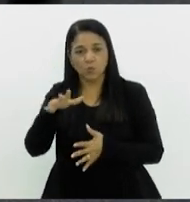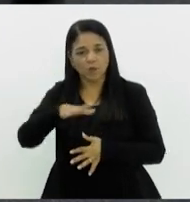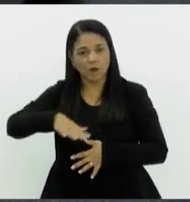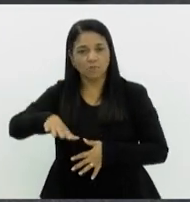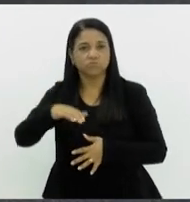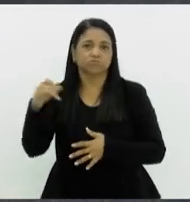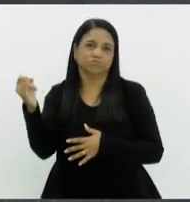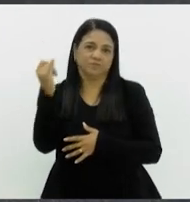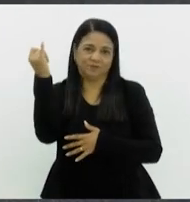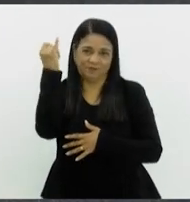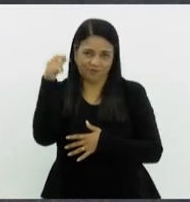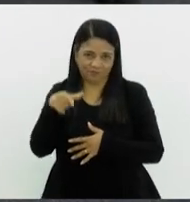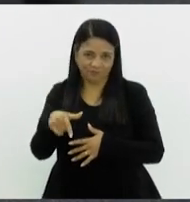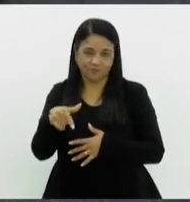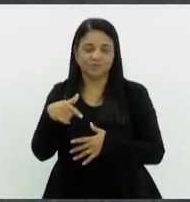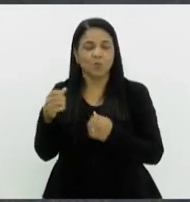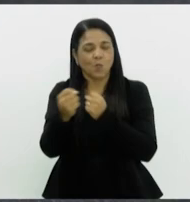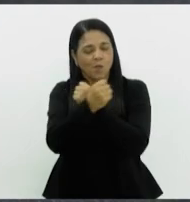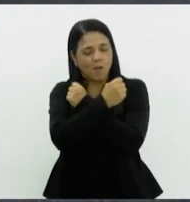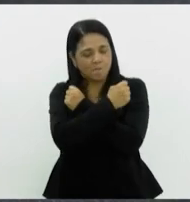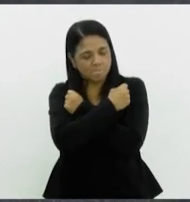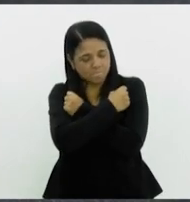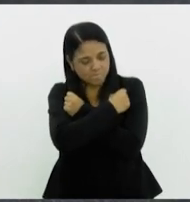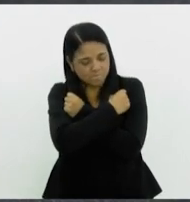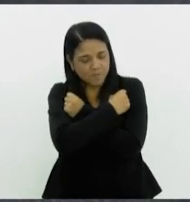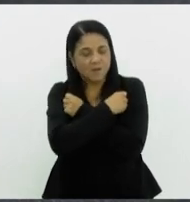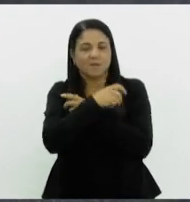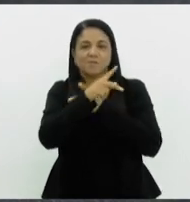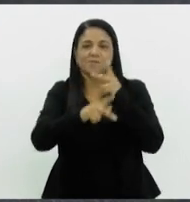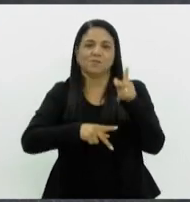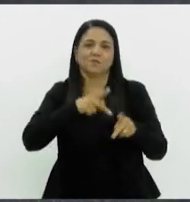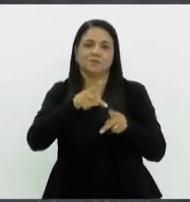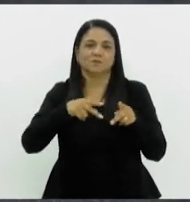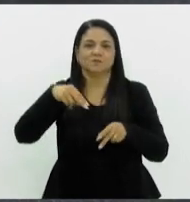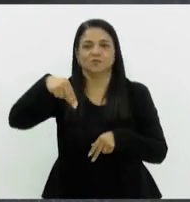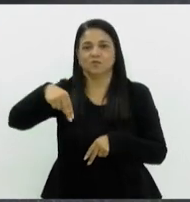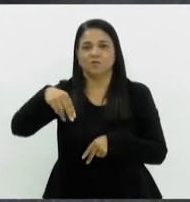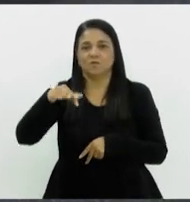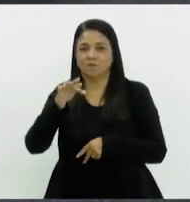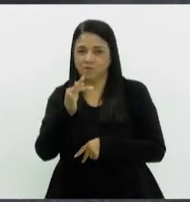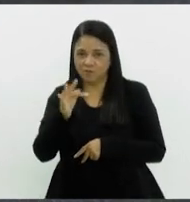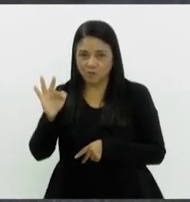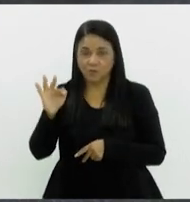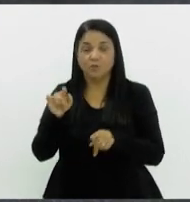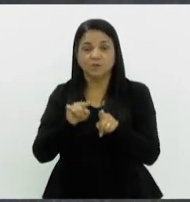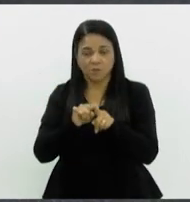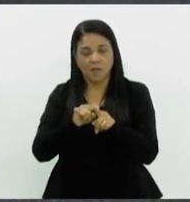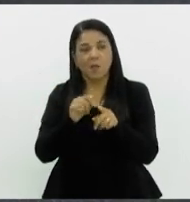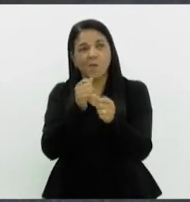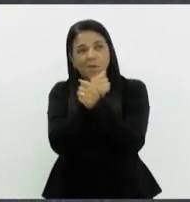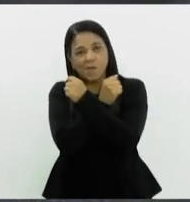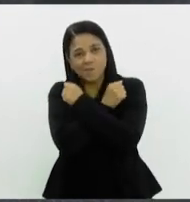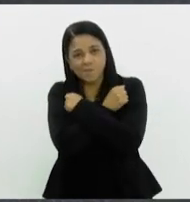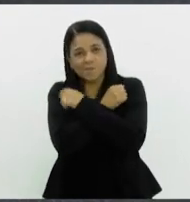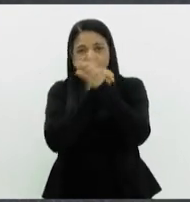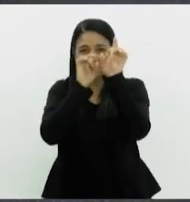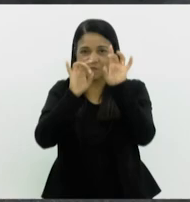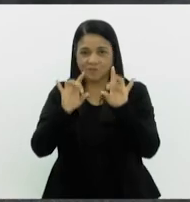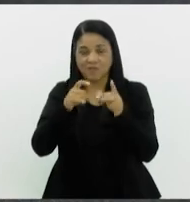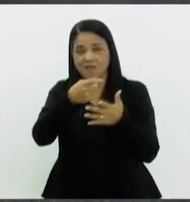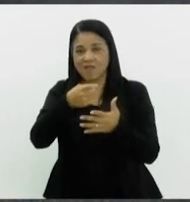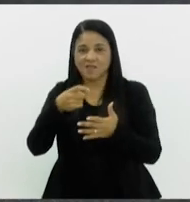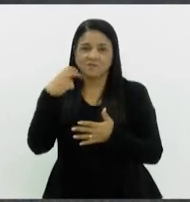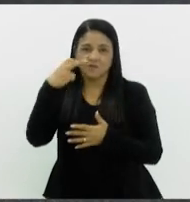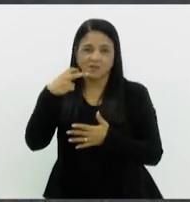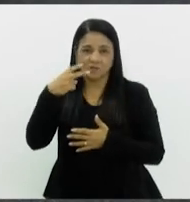deixar meu abraço muito forte para toda a população de Nova Friburgo e mandar também um abraço especial para o ex-vereador